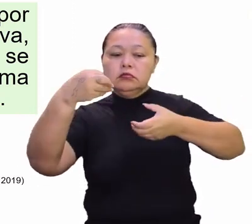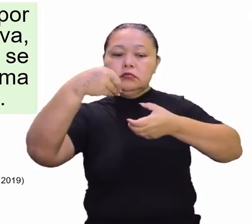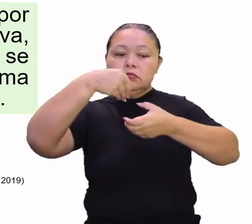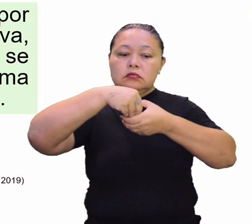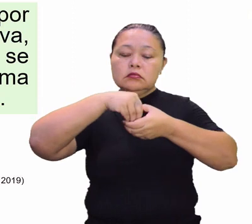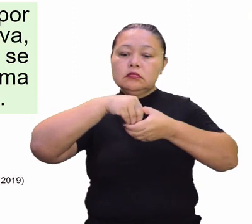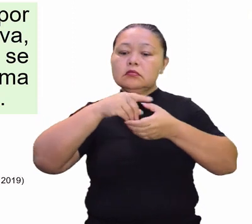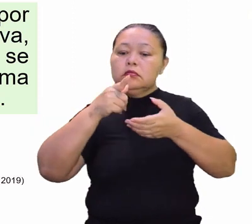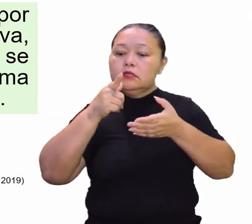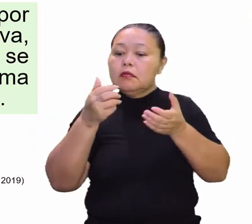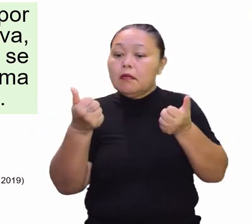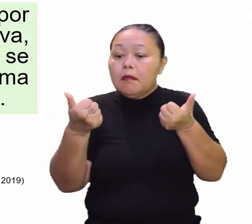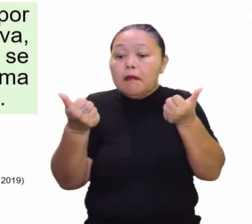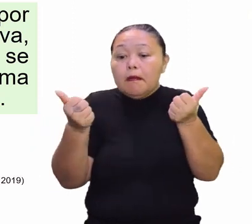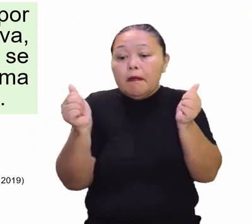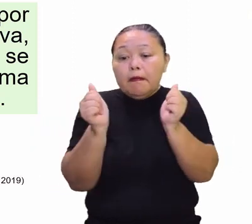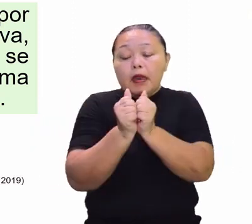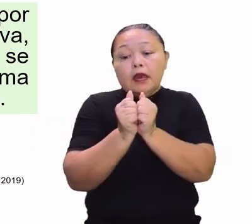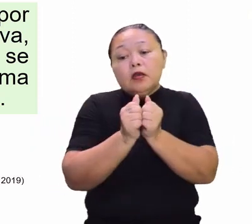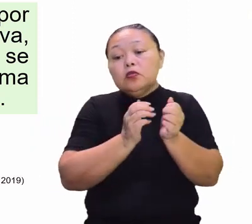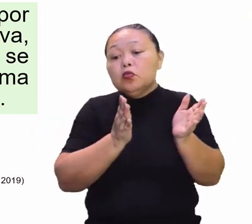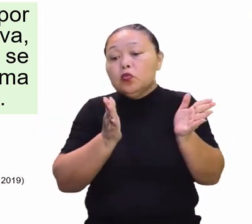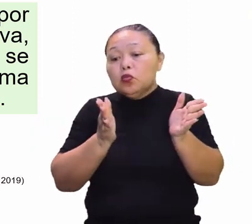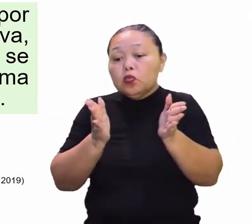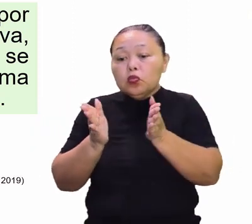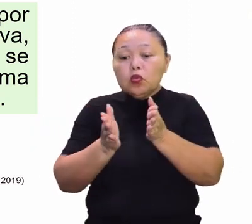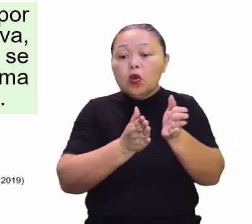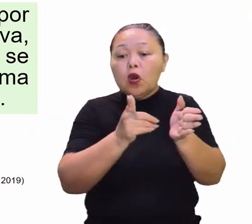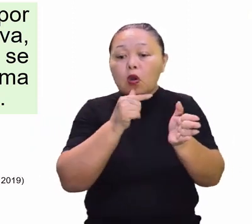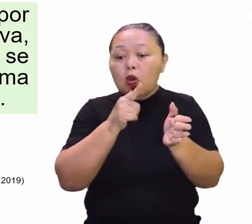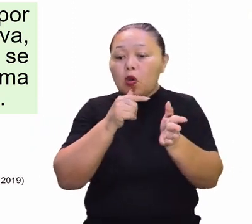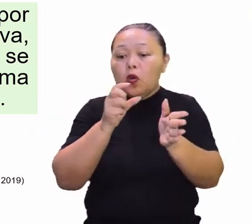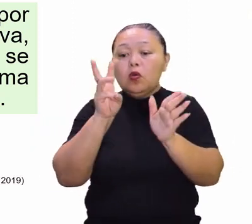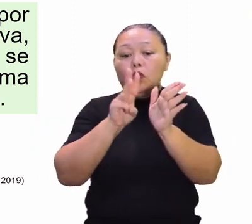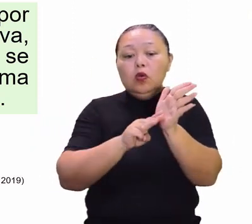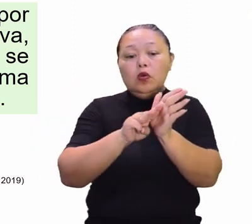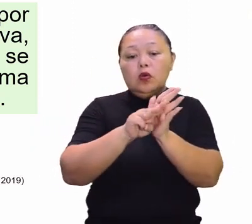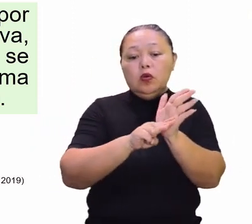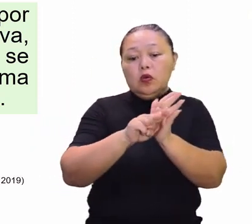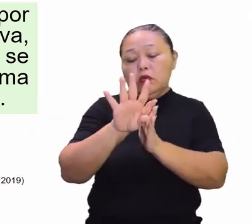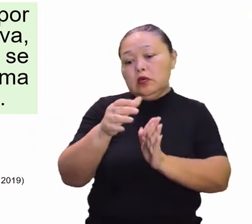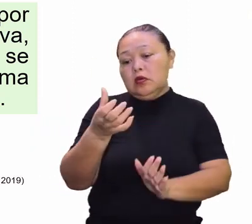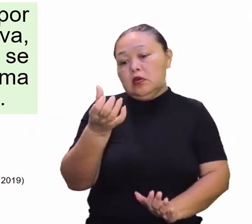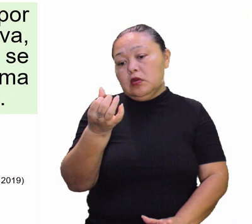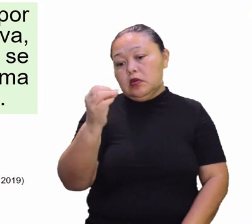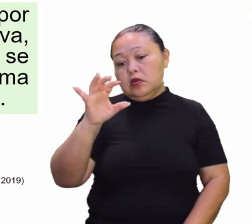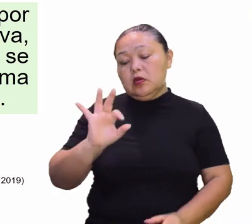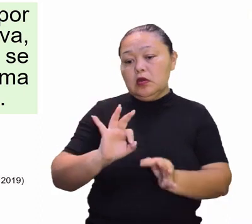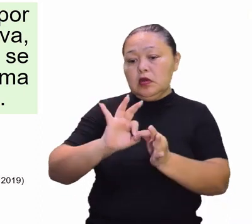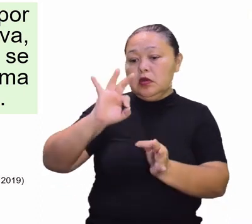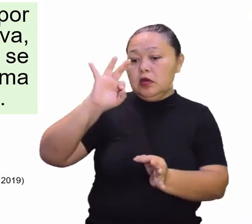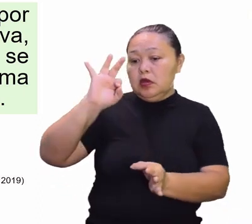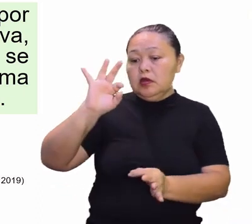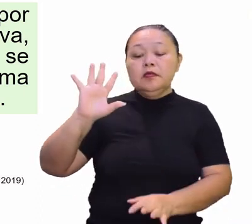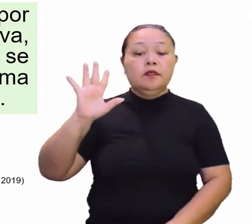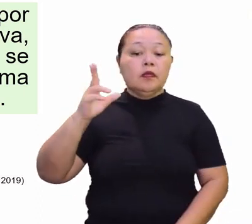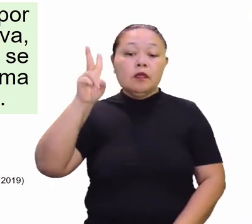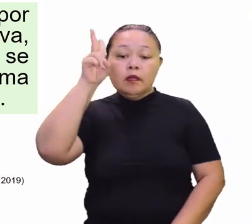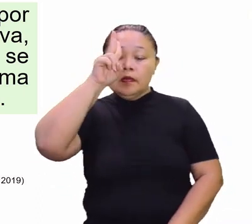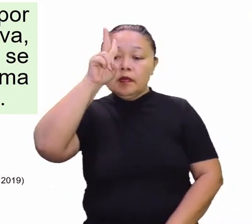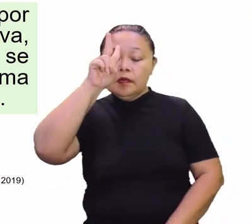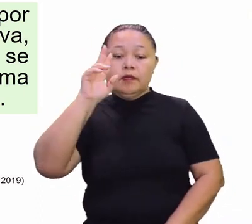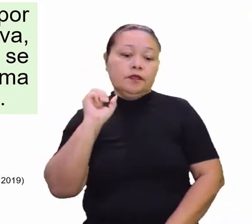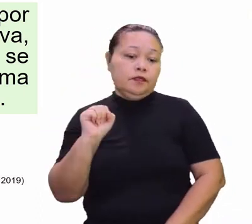dentro do sistema fluvial do Rio Madeira. A altitude média é de 60 metros. É. Lembrando que a